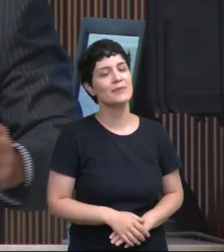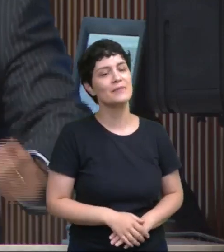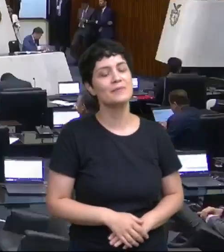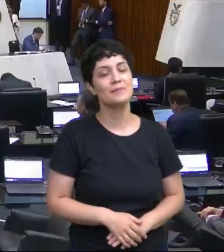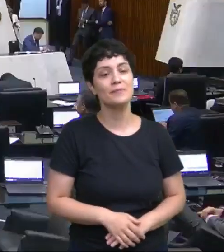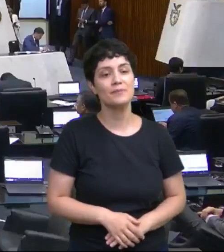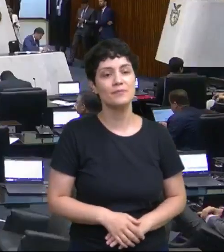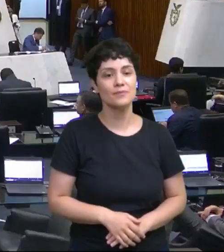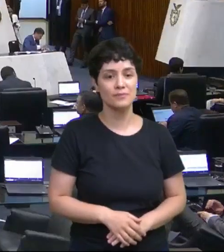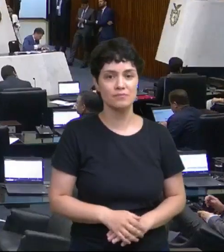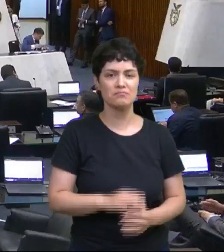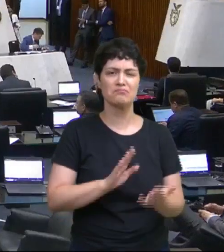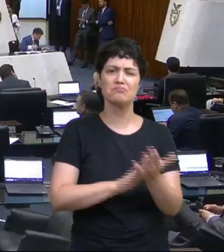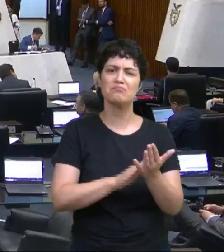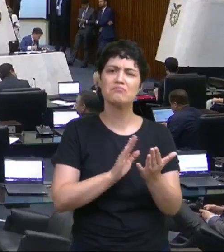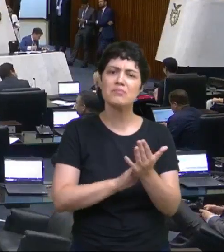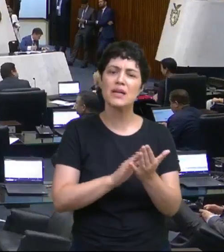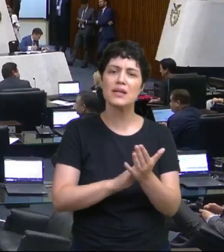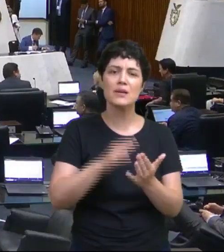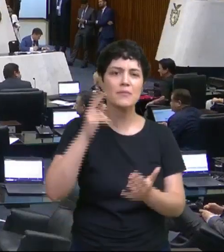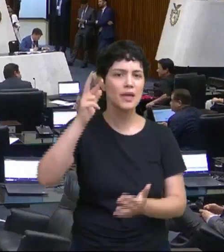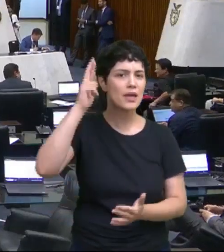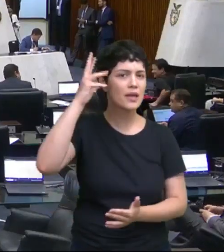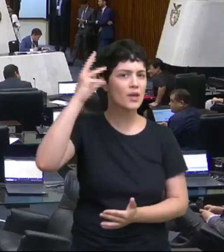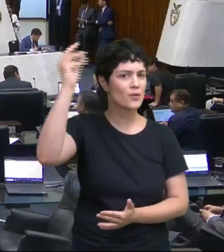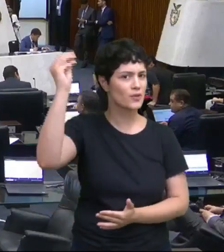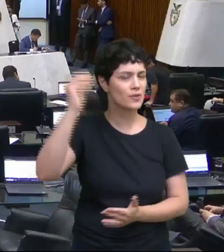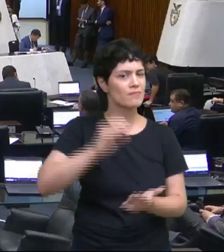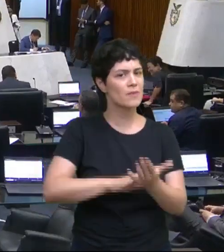eu quero parabenizar seu pai,